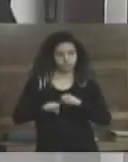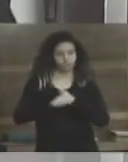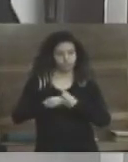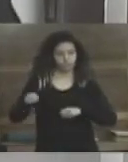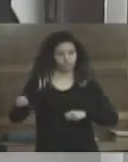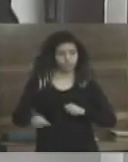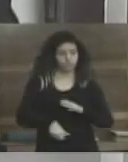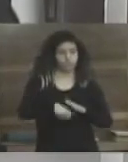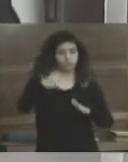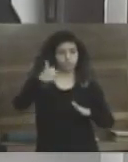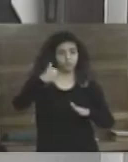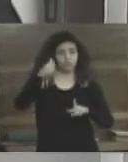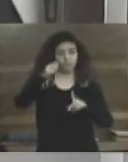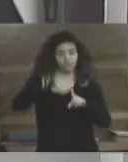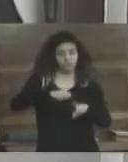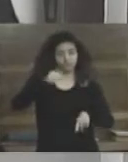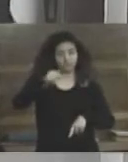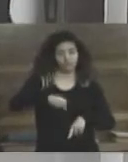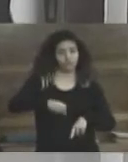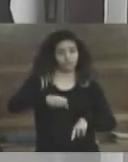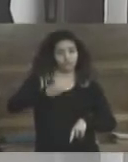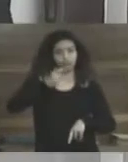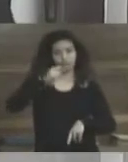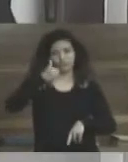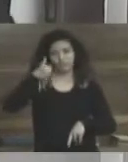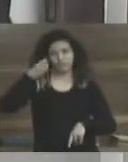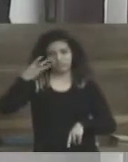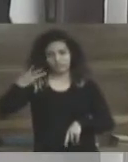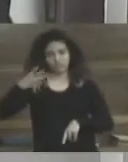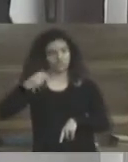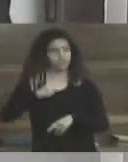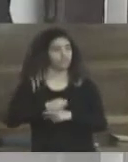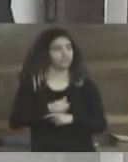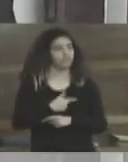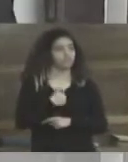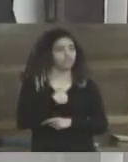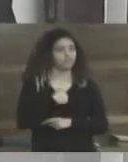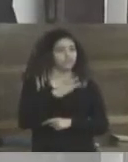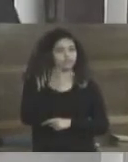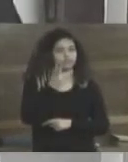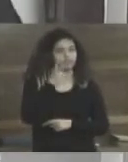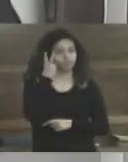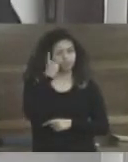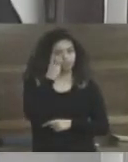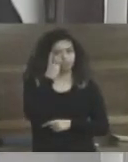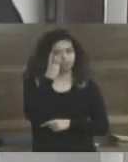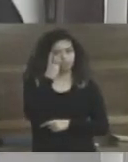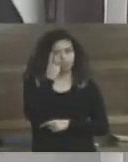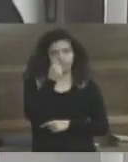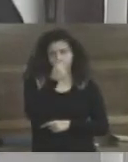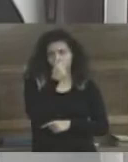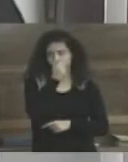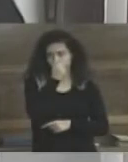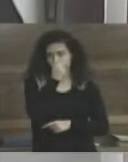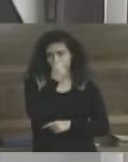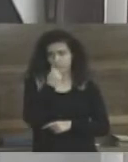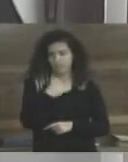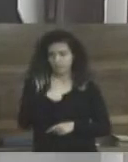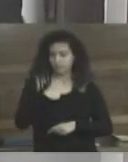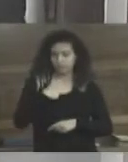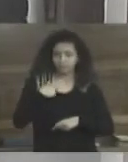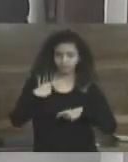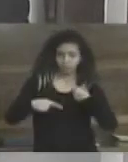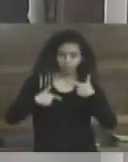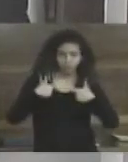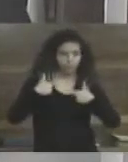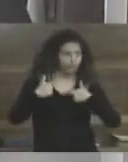primeiro mês aqui de mandato, lá em 2013, no primeiro mandato, o vereador, ex-vereador Chapinha sabe disso, né, e foi brigando, brigando. A